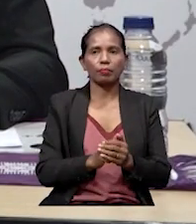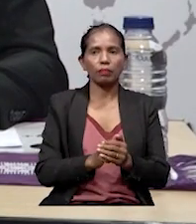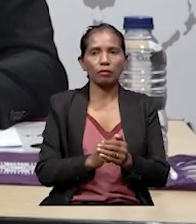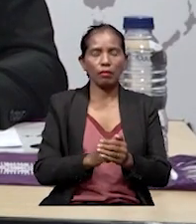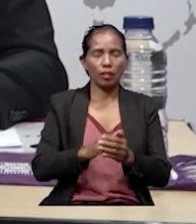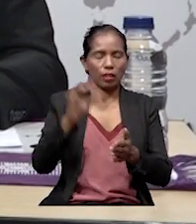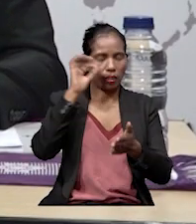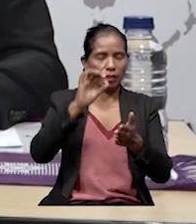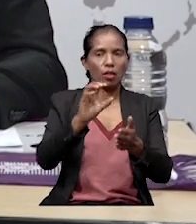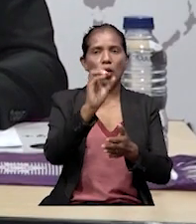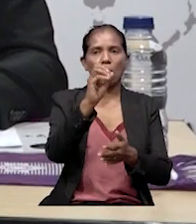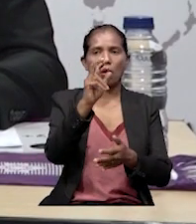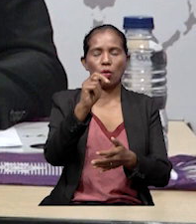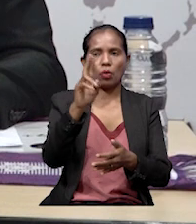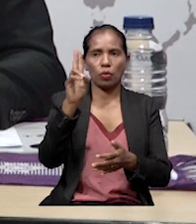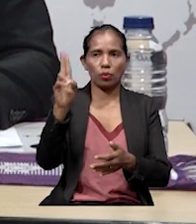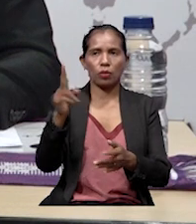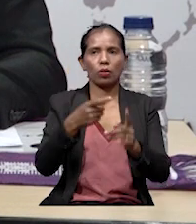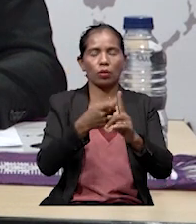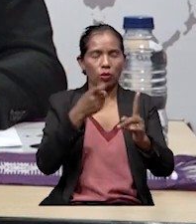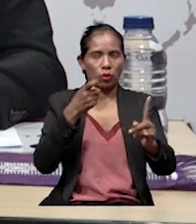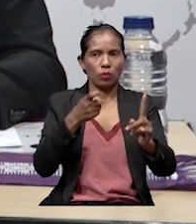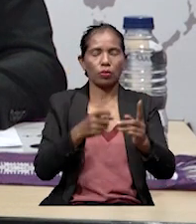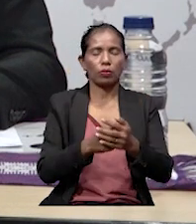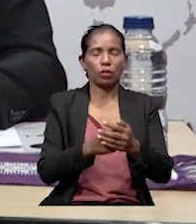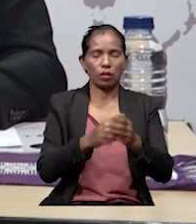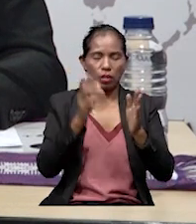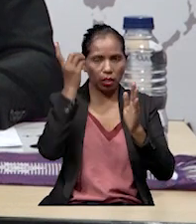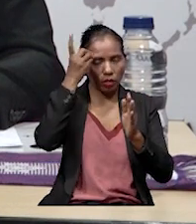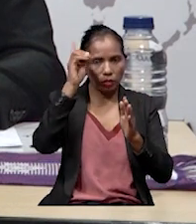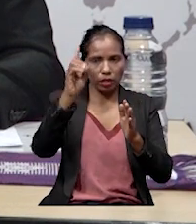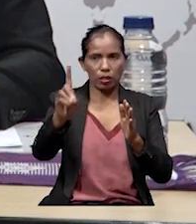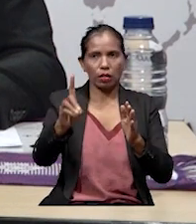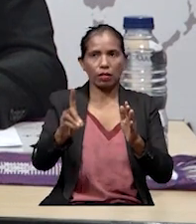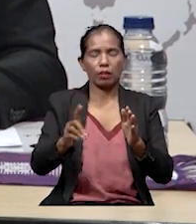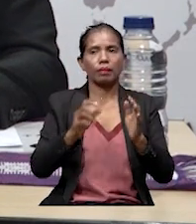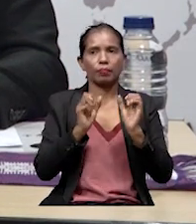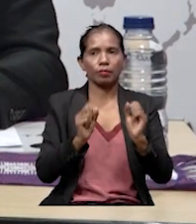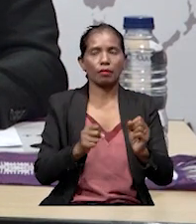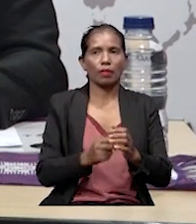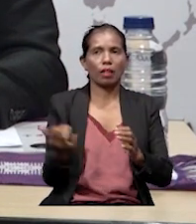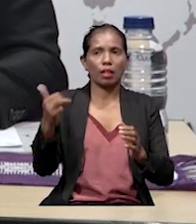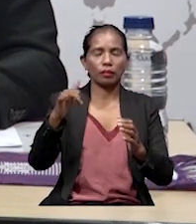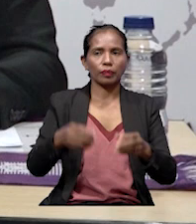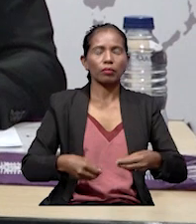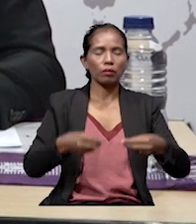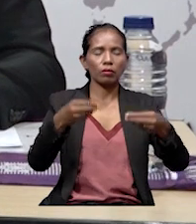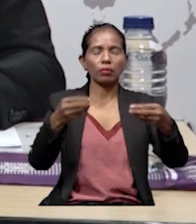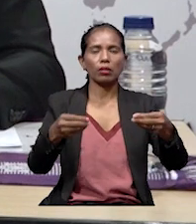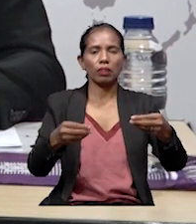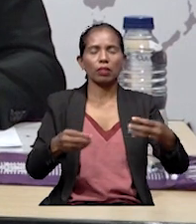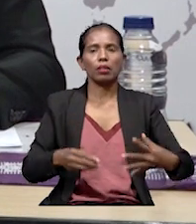ONU, li russi Ninia divisão Treaty Section, certifica